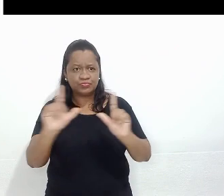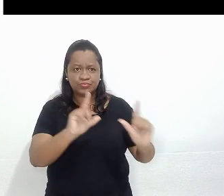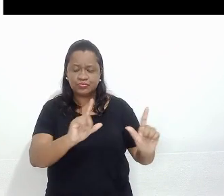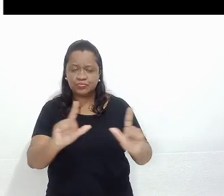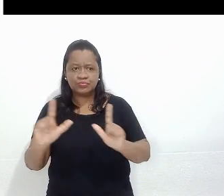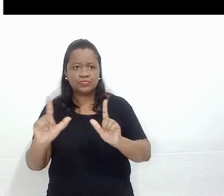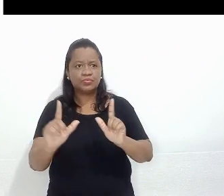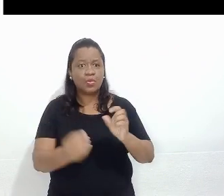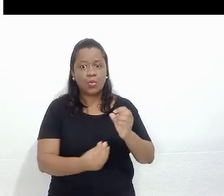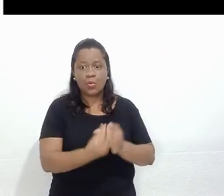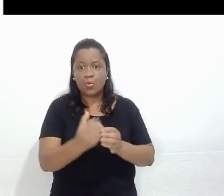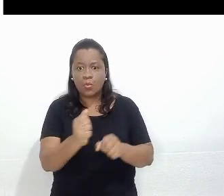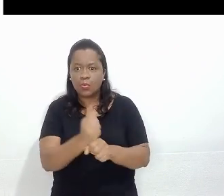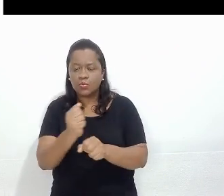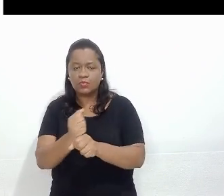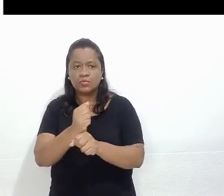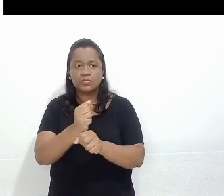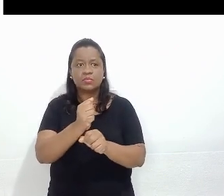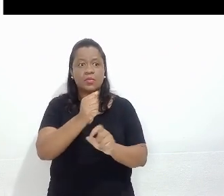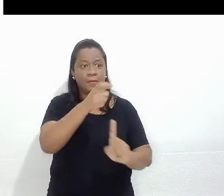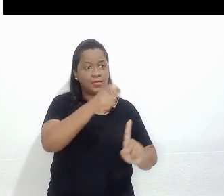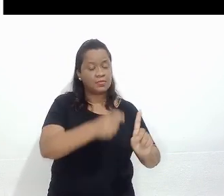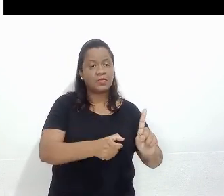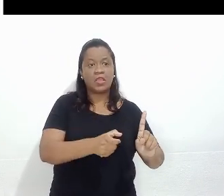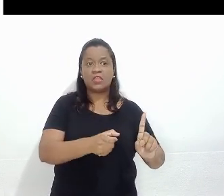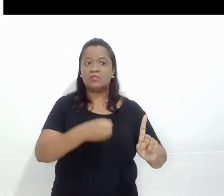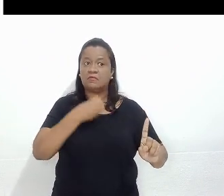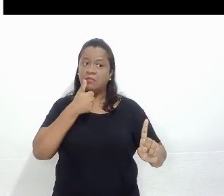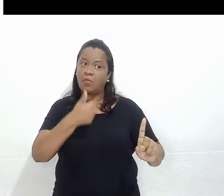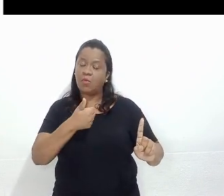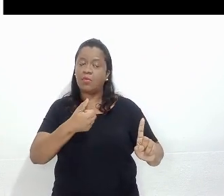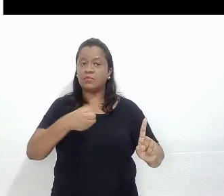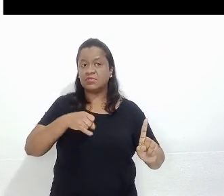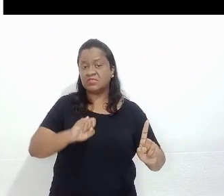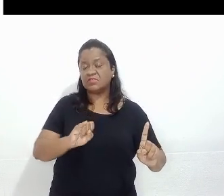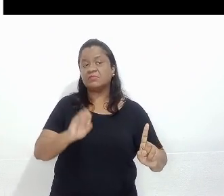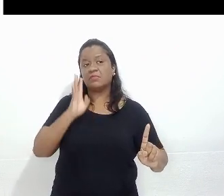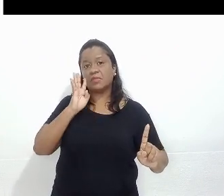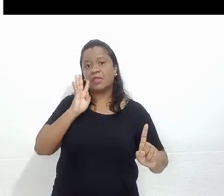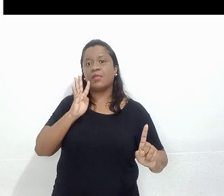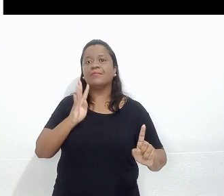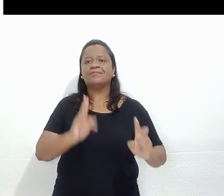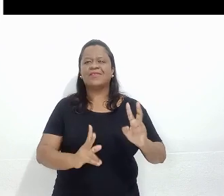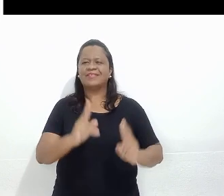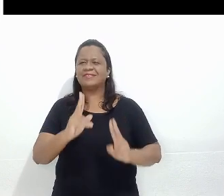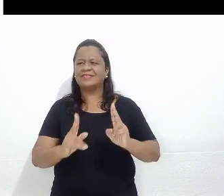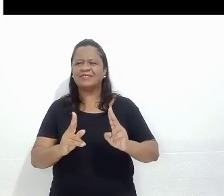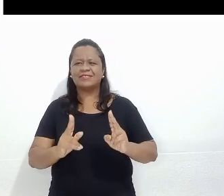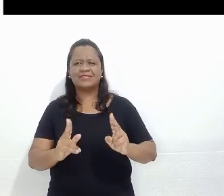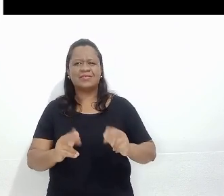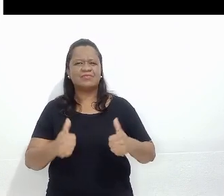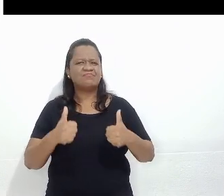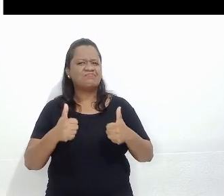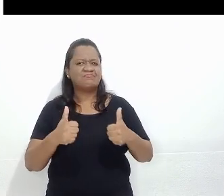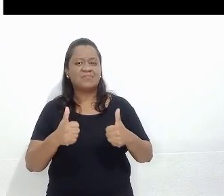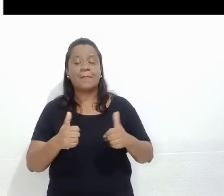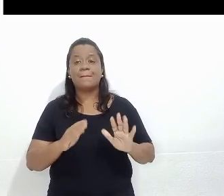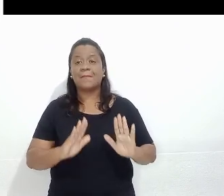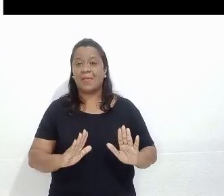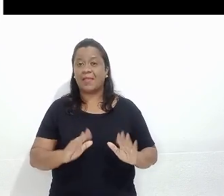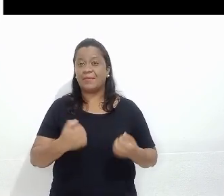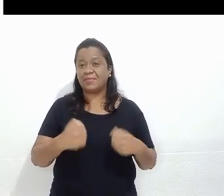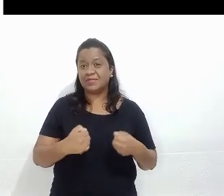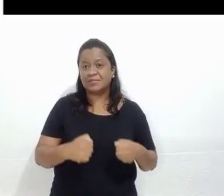tudo isso e tal, se foi realmente satisfatório. Edição é o máximo, assim, tem que ter muita paciência, viu, galera? Porque